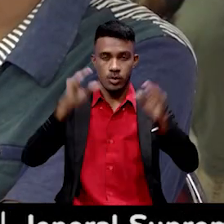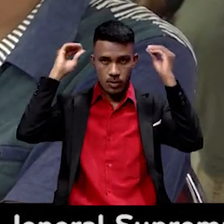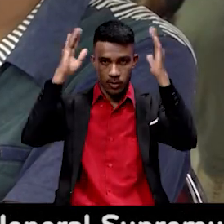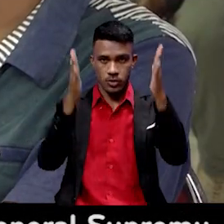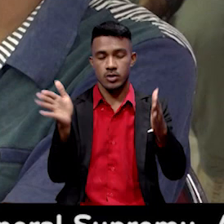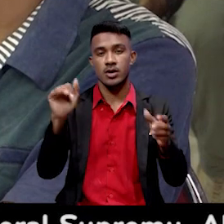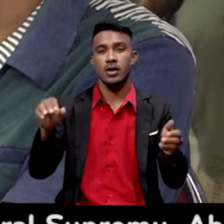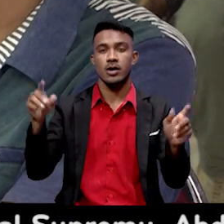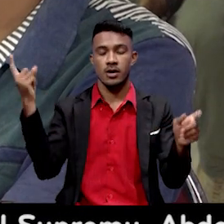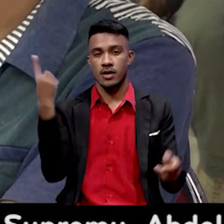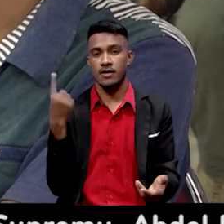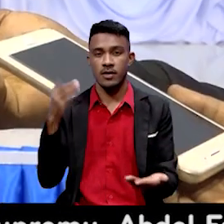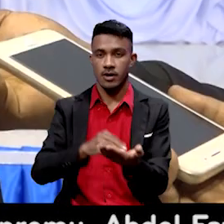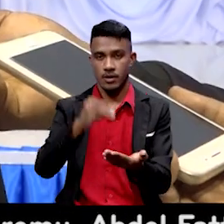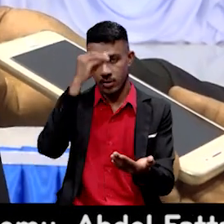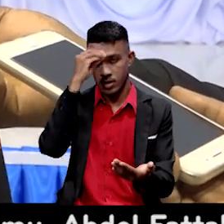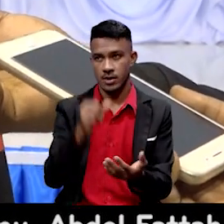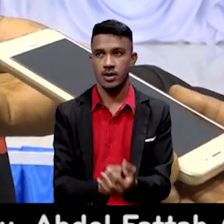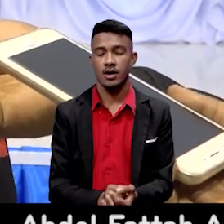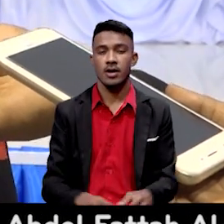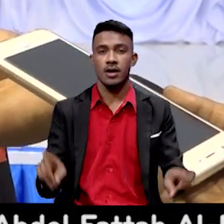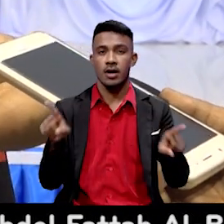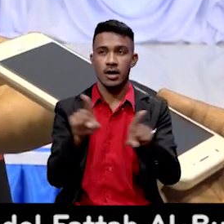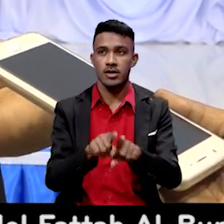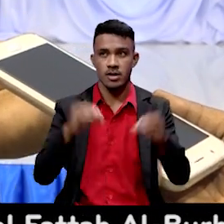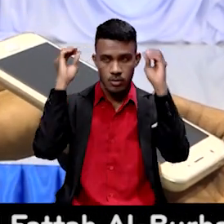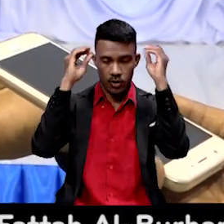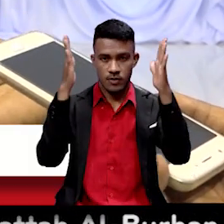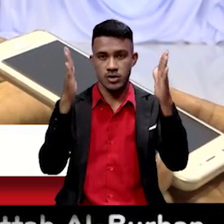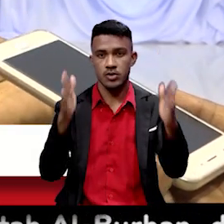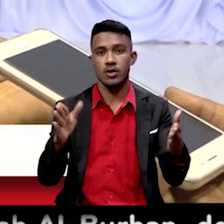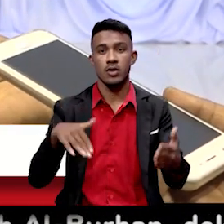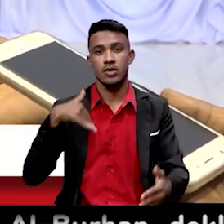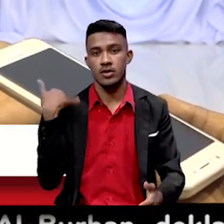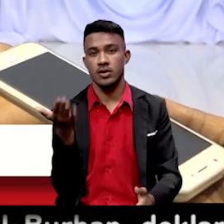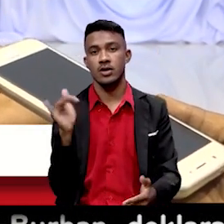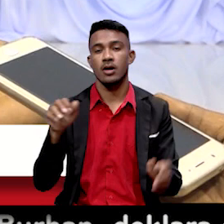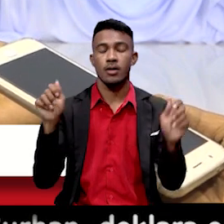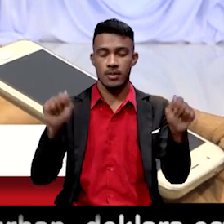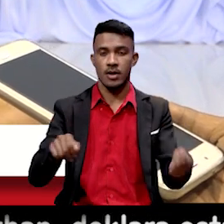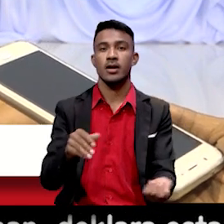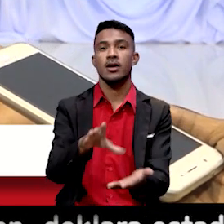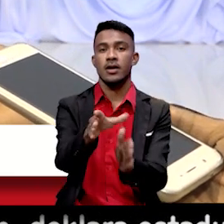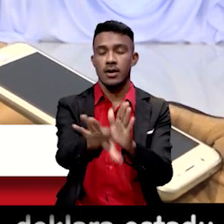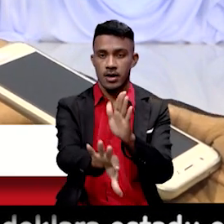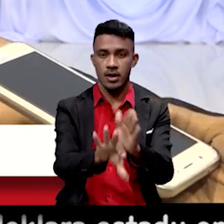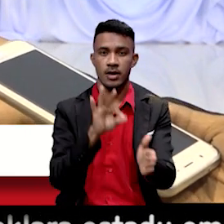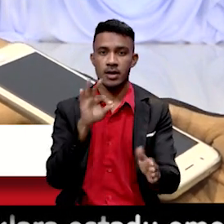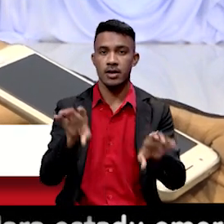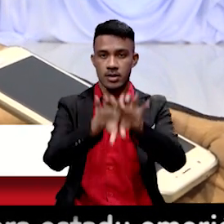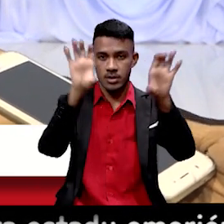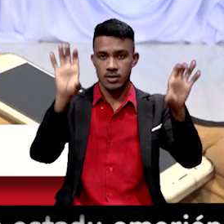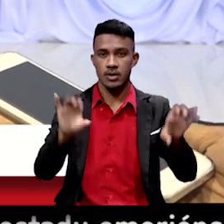aprende intimos ko bujuida ane sa profesor be ba foi sai ko ben etan pemeru lugar e alain da ne ho